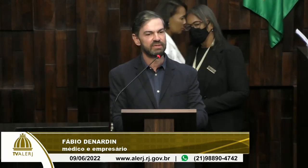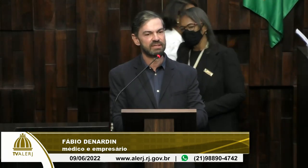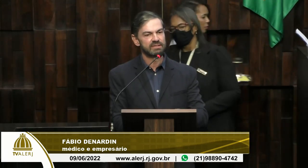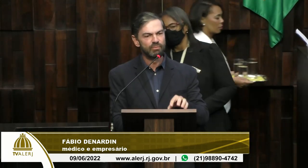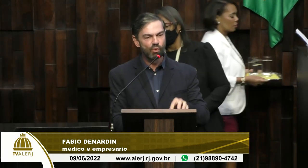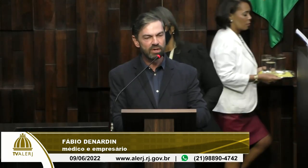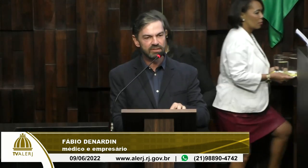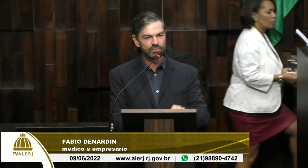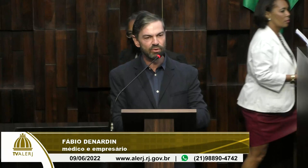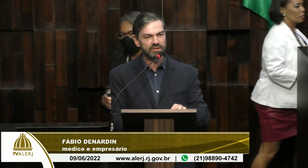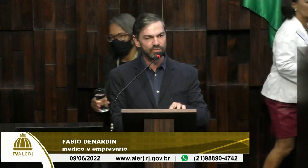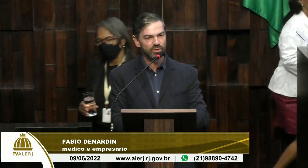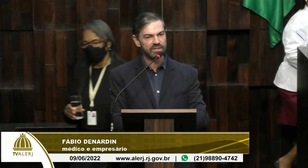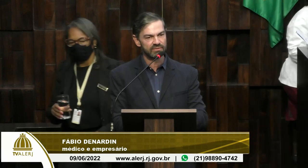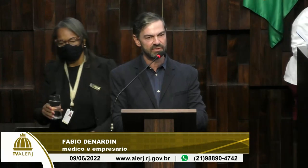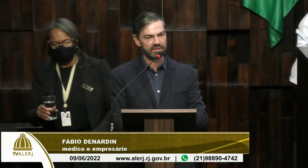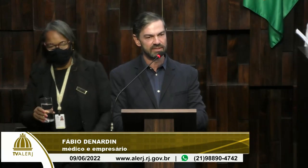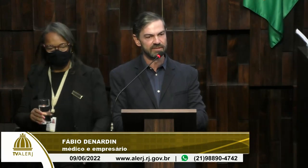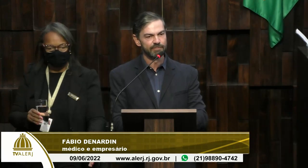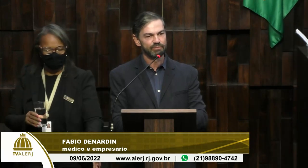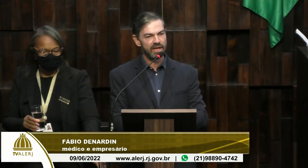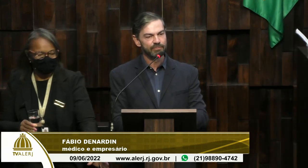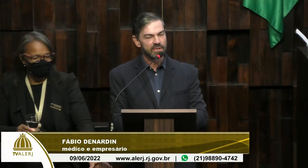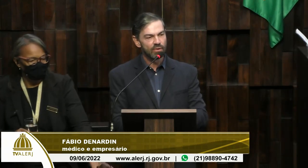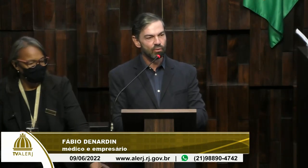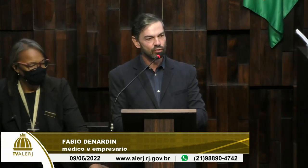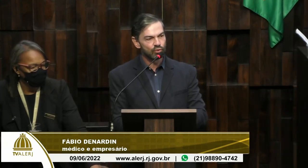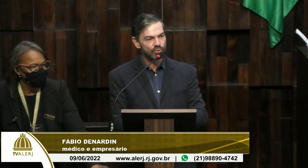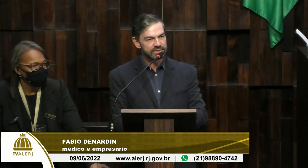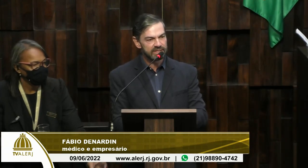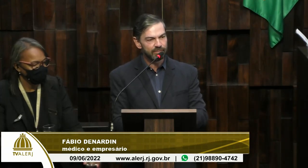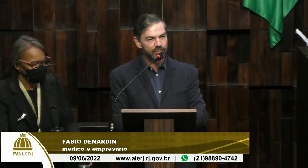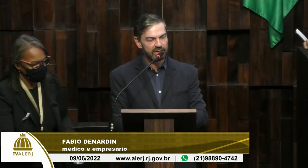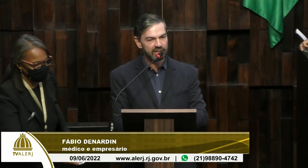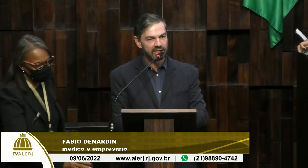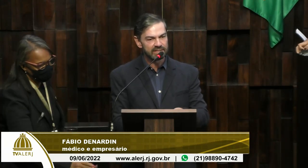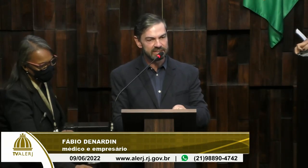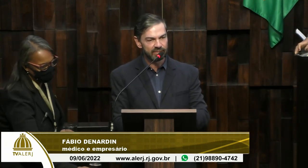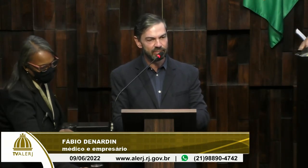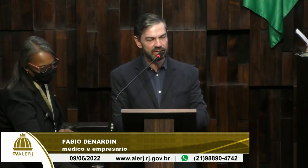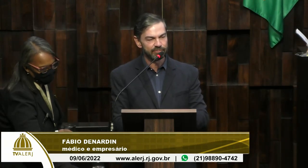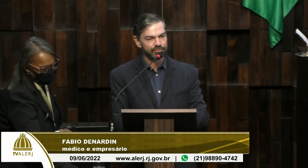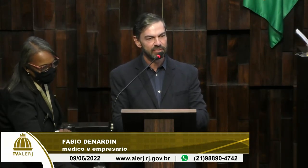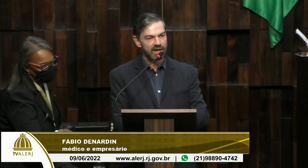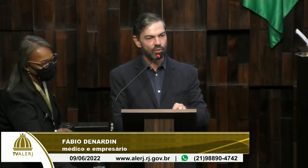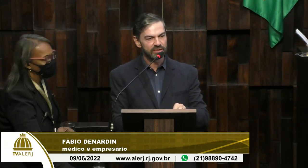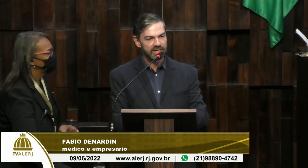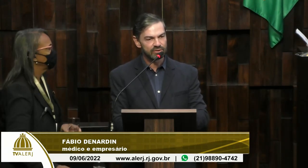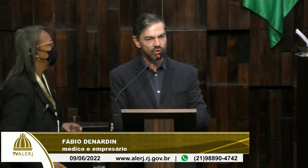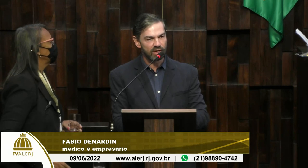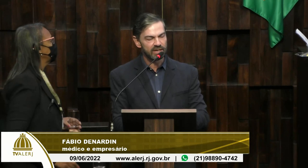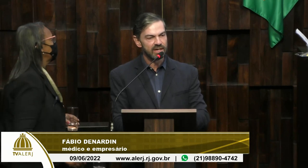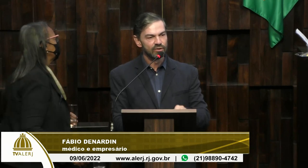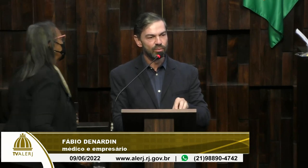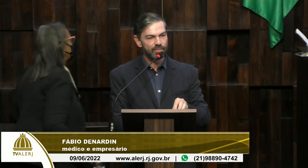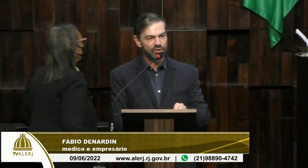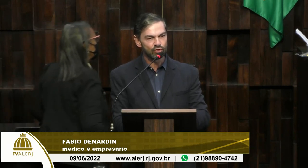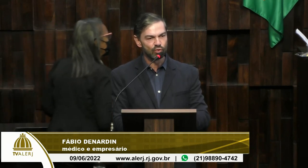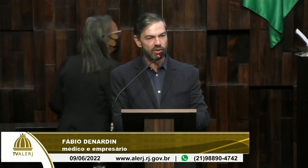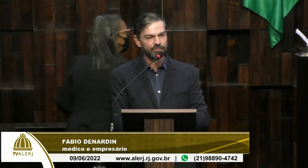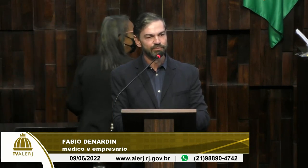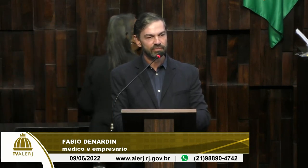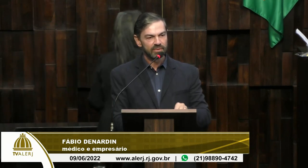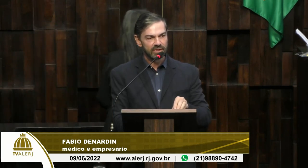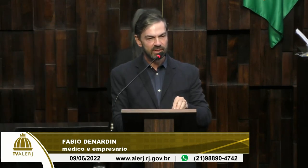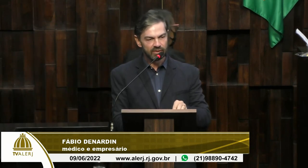muitas vidas. Muitas, muitas, muitas vidas, né? Eu costumo sempre... a contar a história de uma